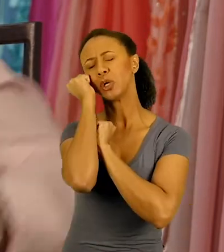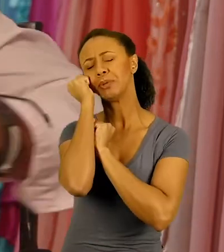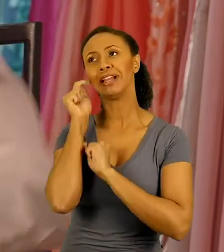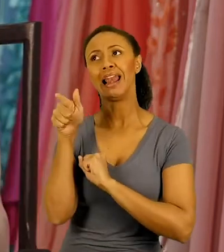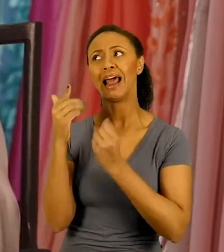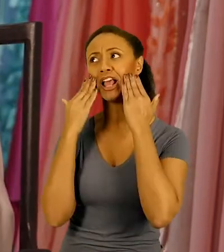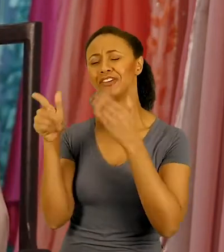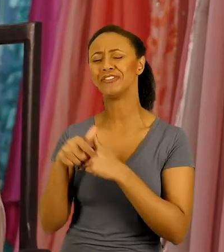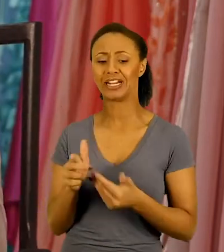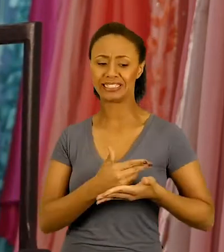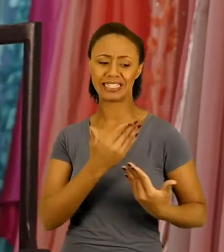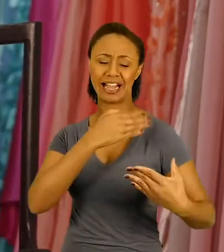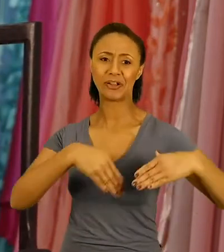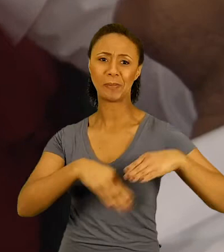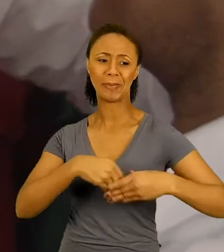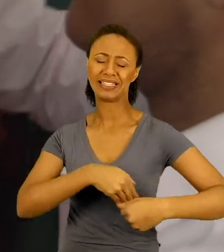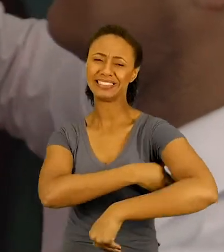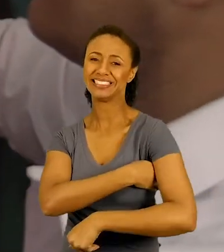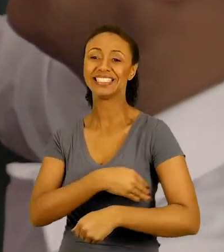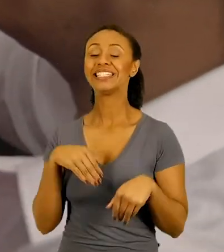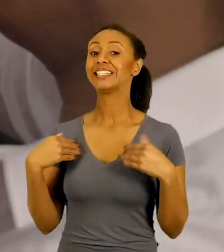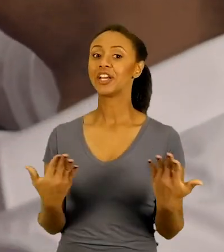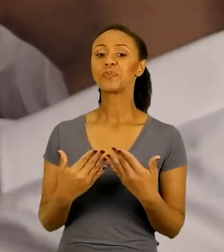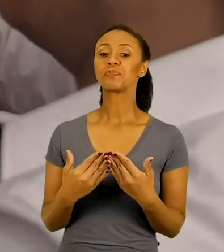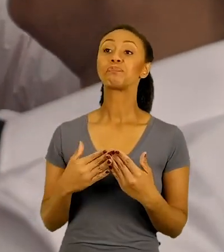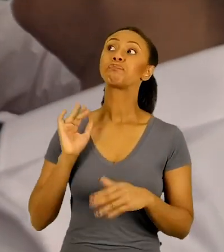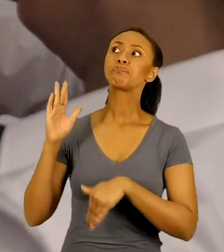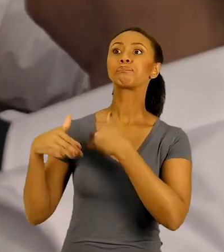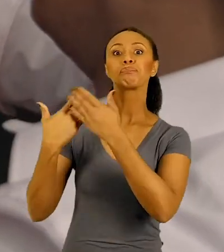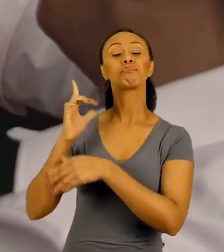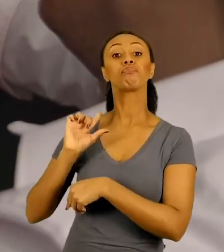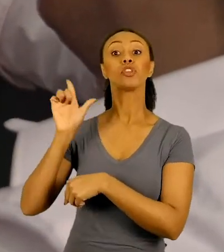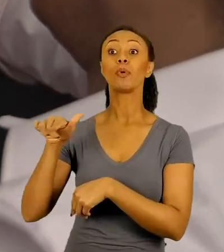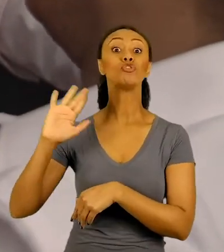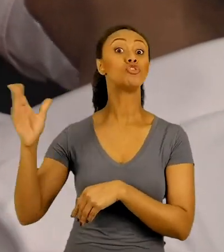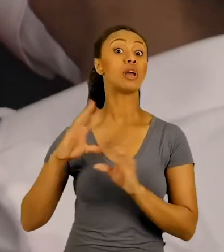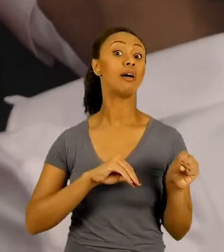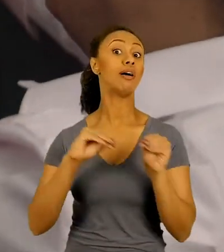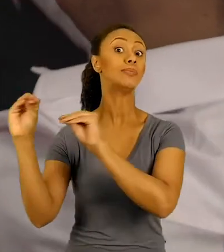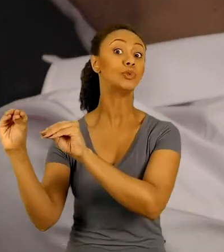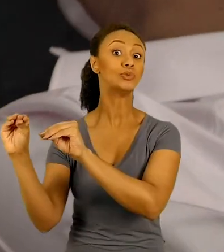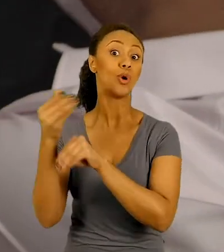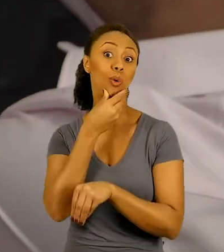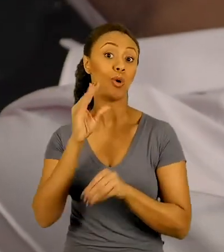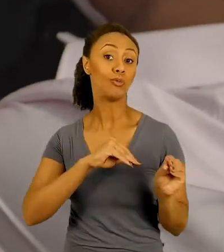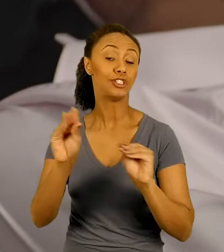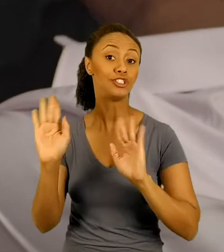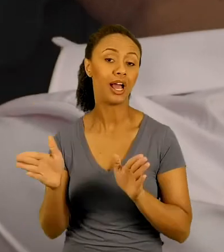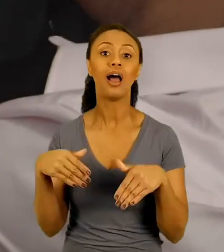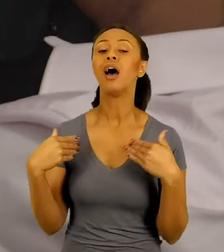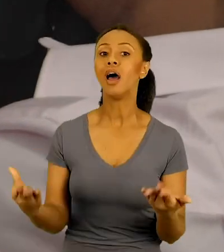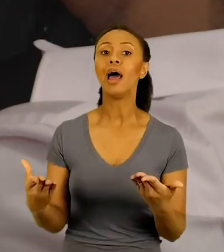com meus desenhos e minhas pastas. Quando eu fui lá a próxima vez, e já tinha saído esse rapaz. Aí